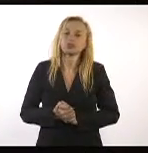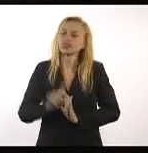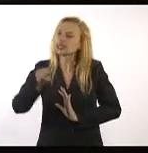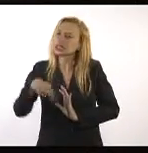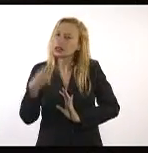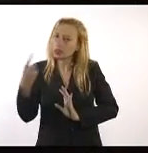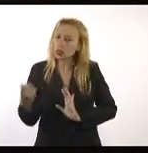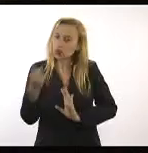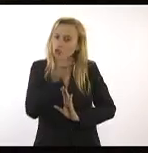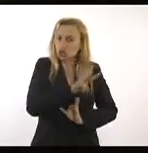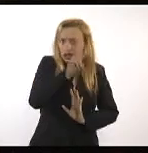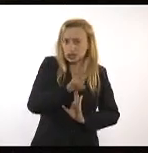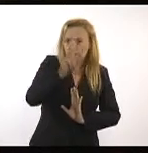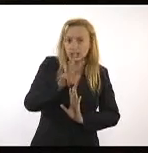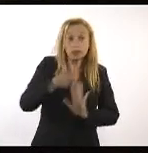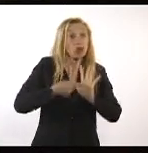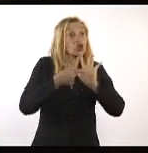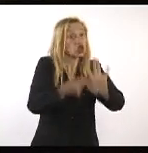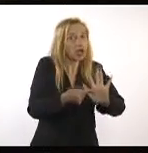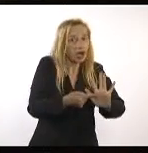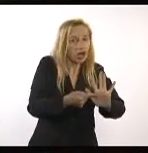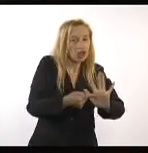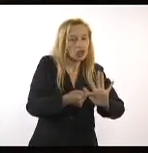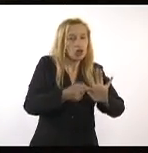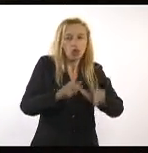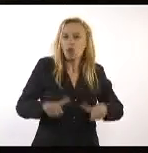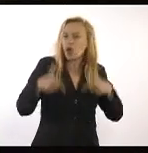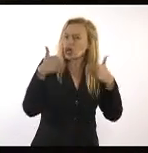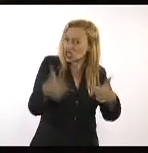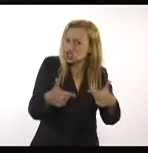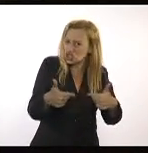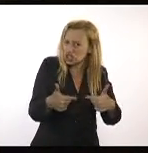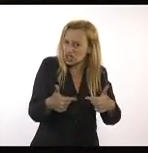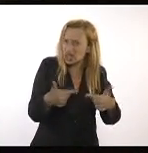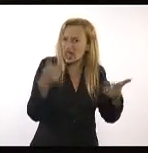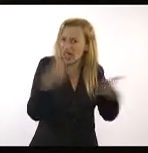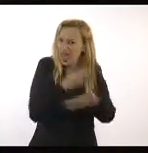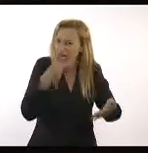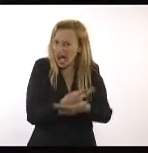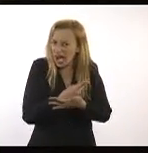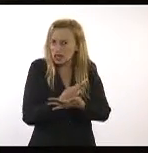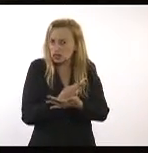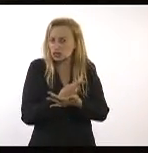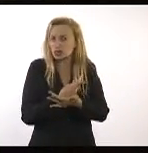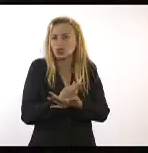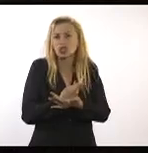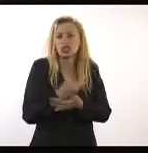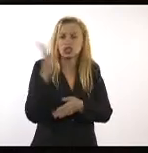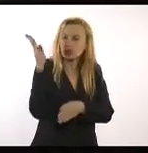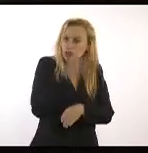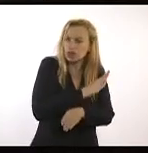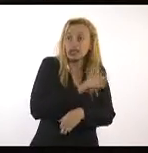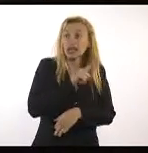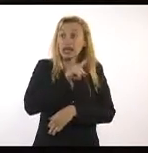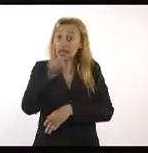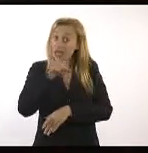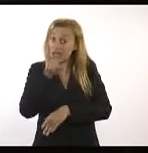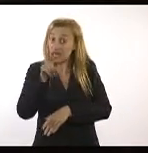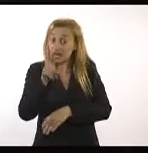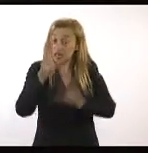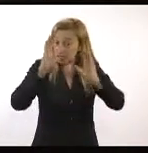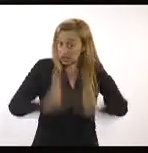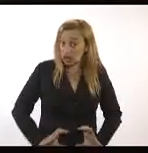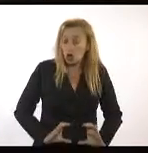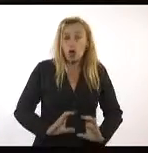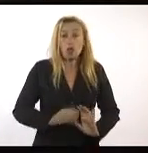após este site revelar atitudes cá prosa e diabólica daquele cidadão inclusive